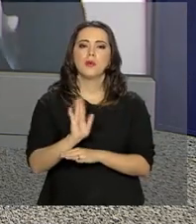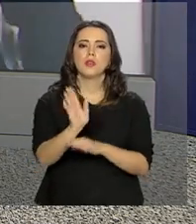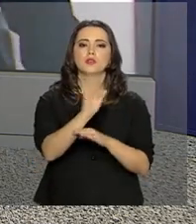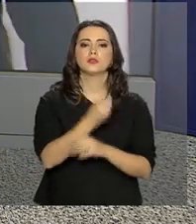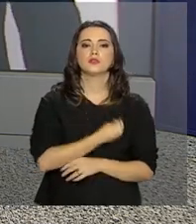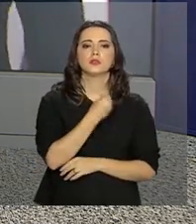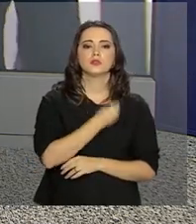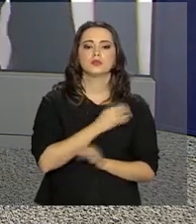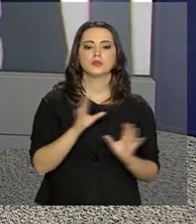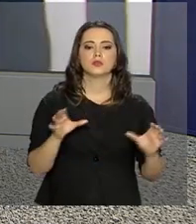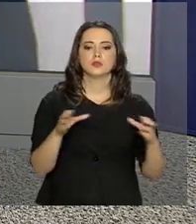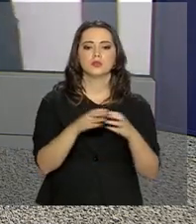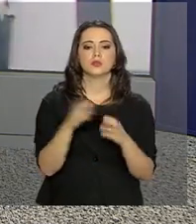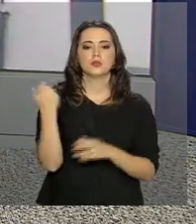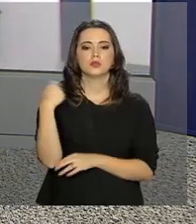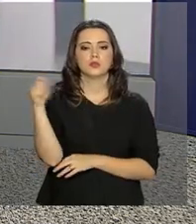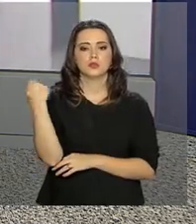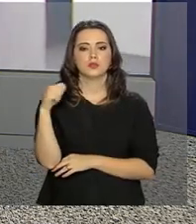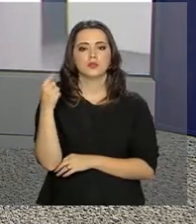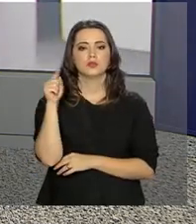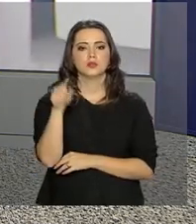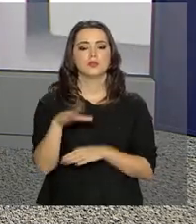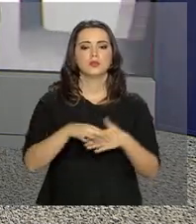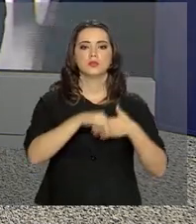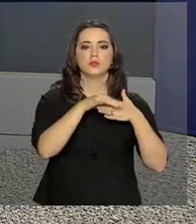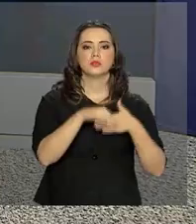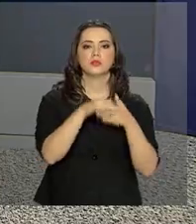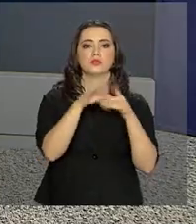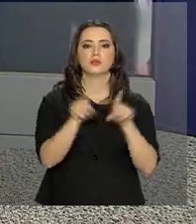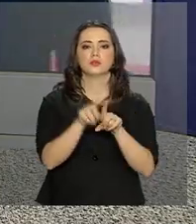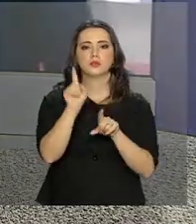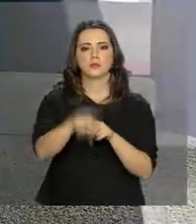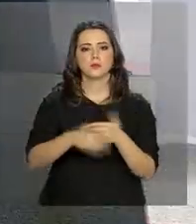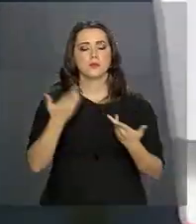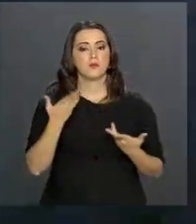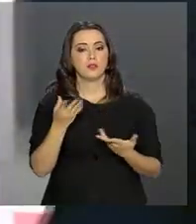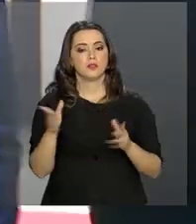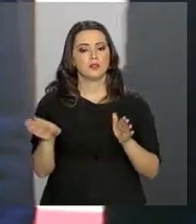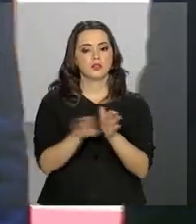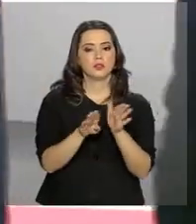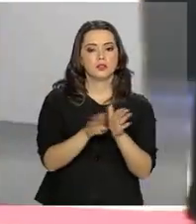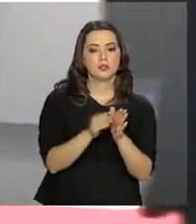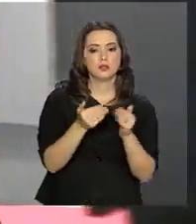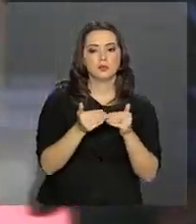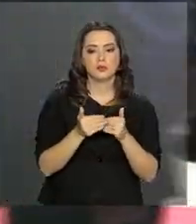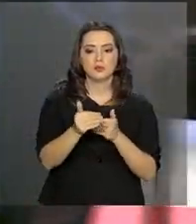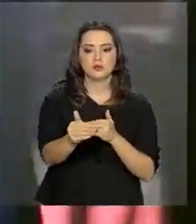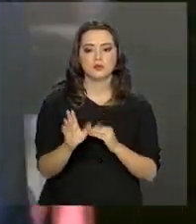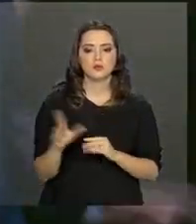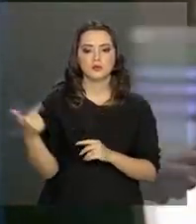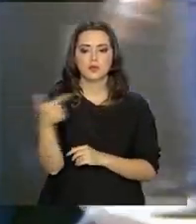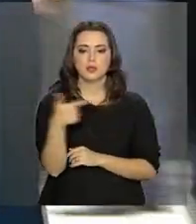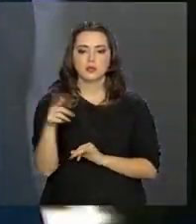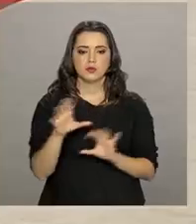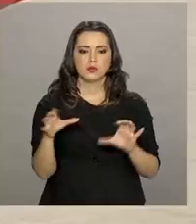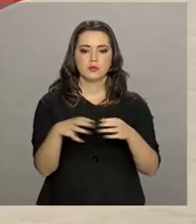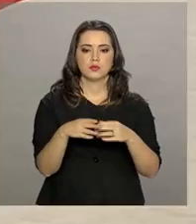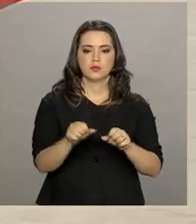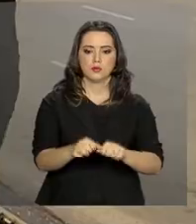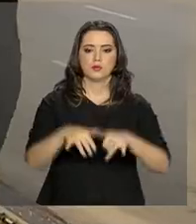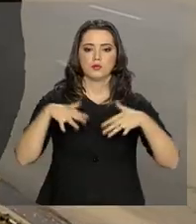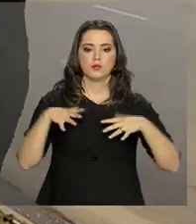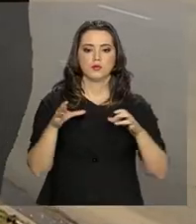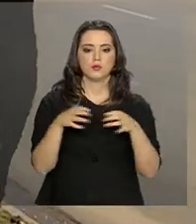ao vivo lá da Argentina. São os líderes chegando para essa que é a continuação da segunda sessão